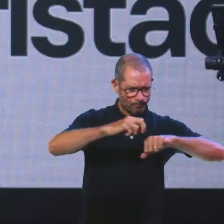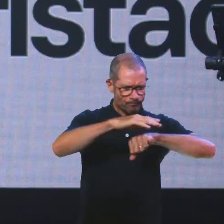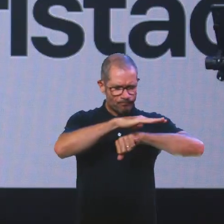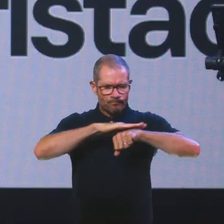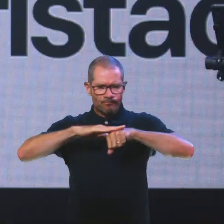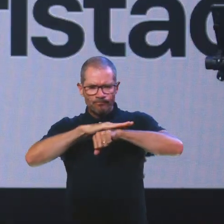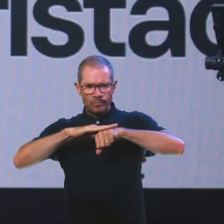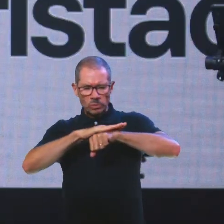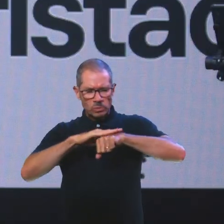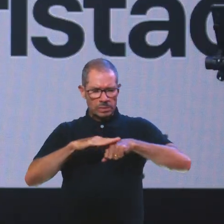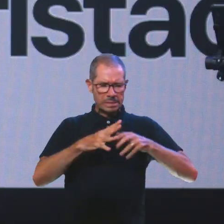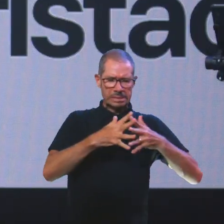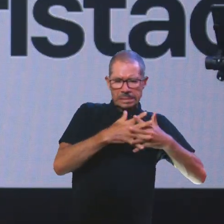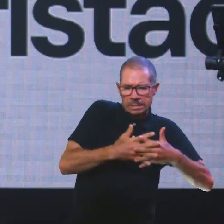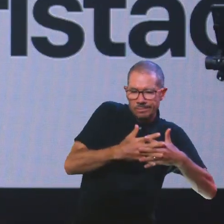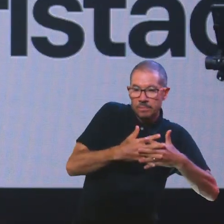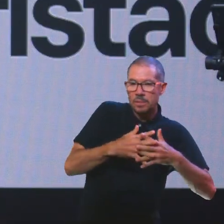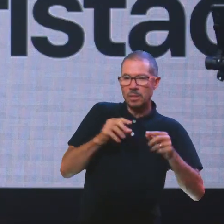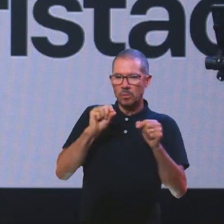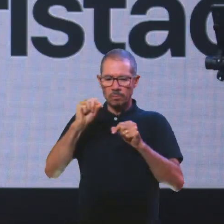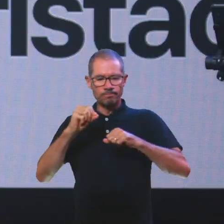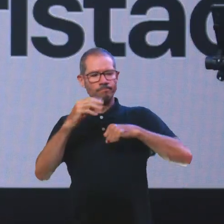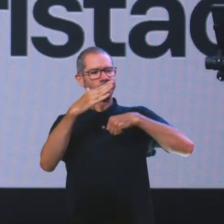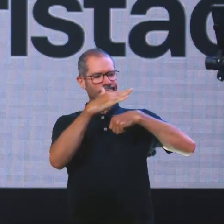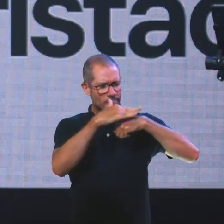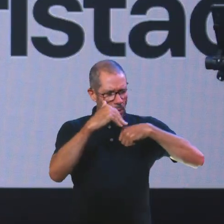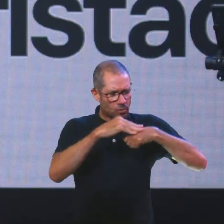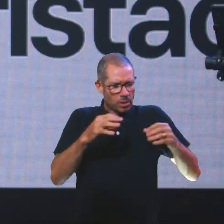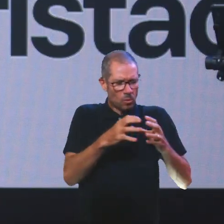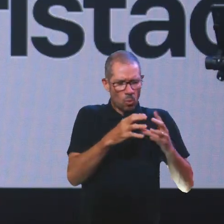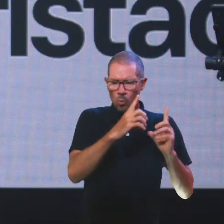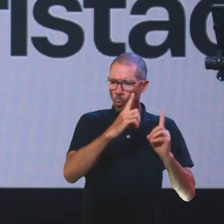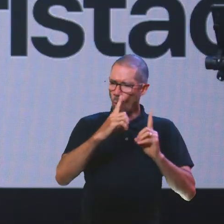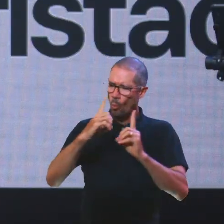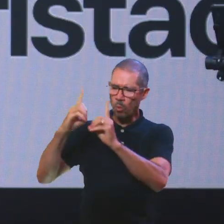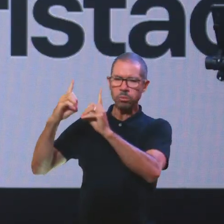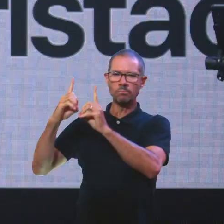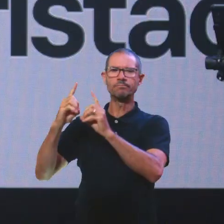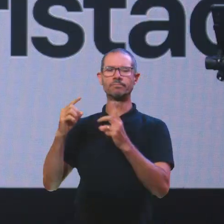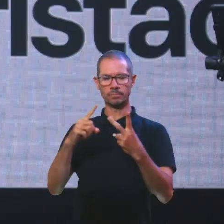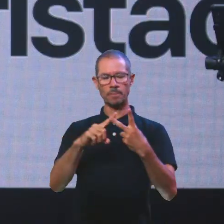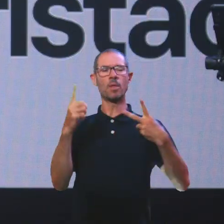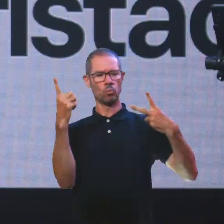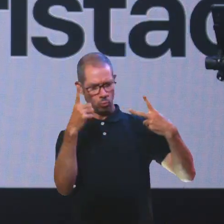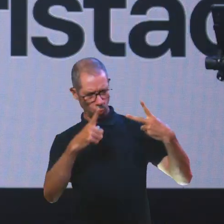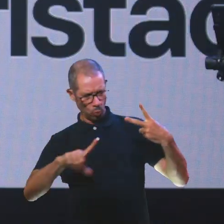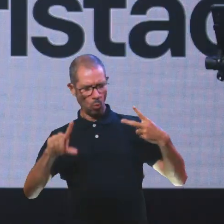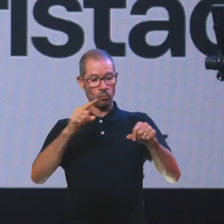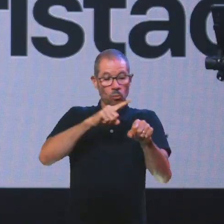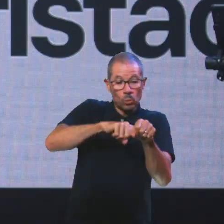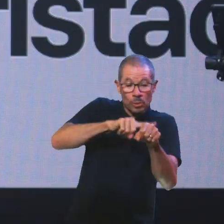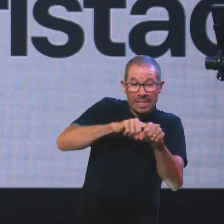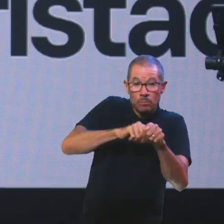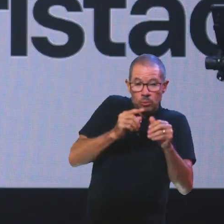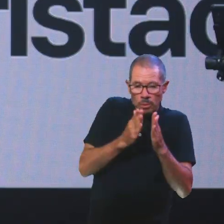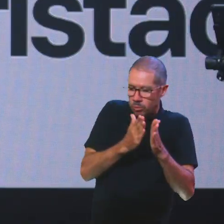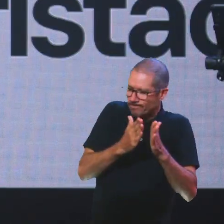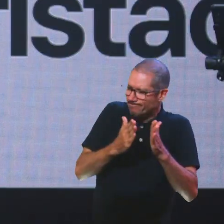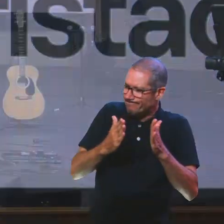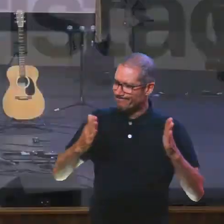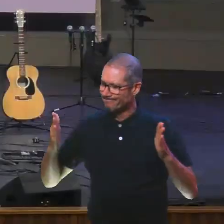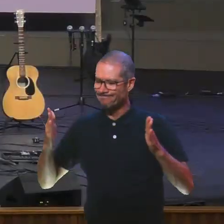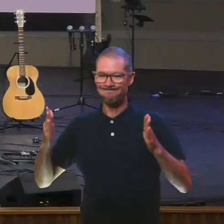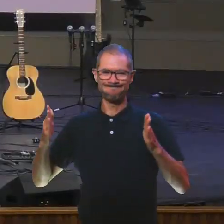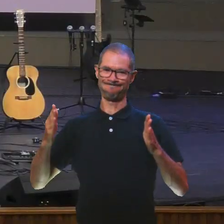extremamente intrigantes. Ele estava consolando os discípulos após falar mais uma vez que em pouco tempo ele não